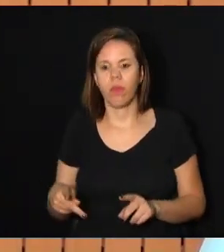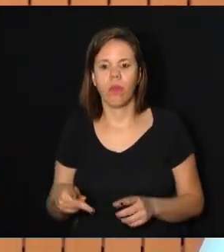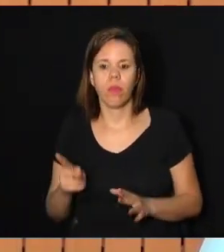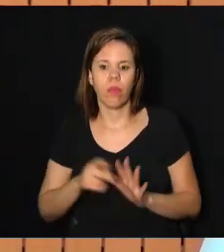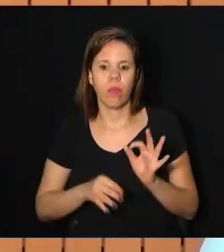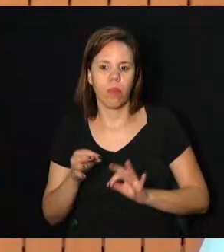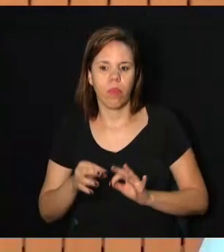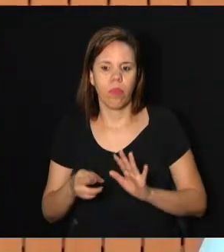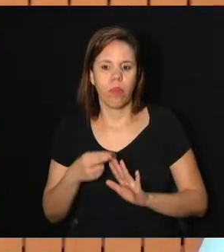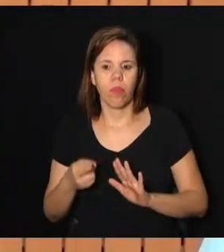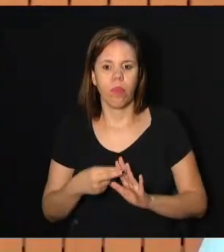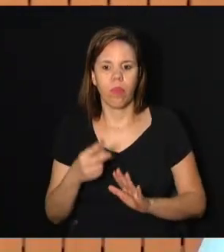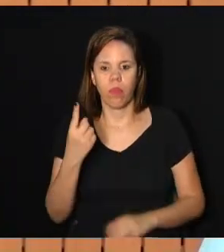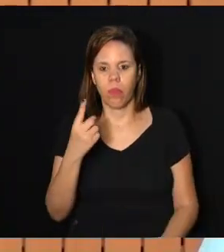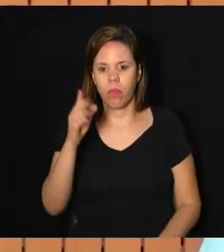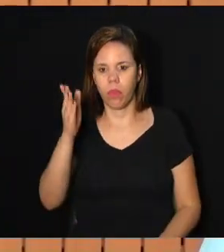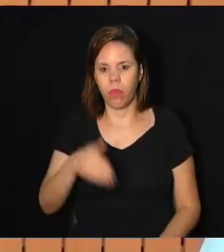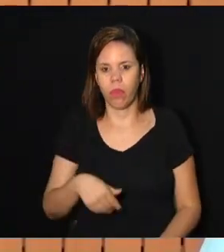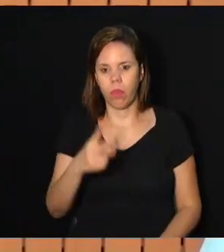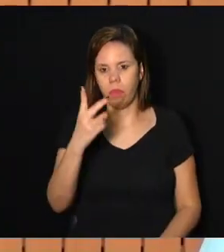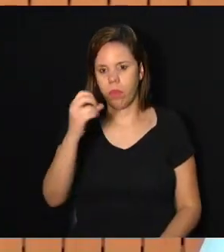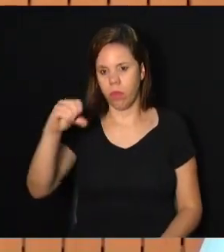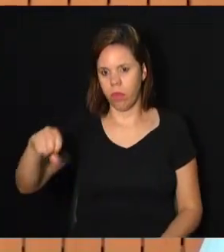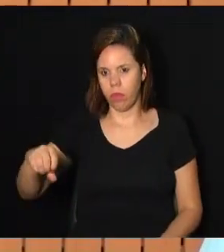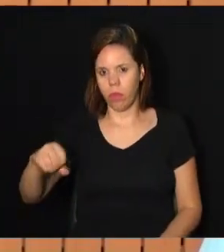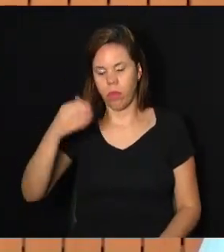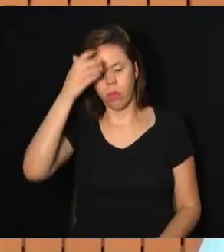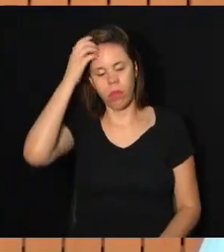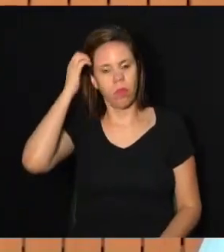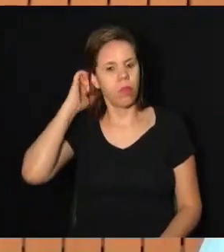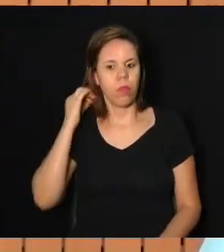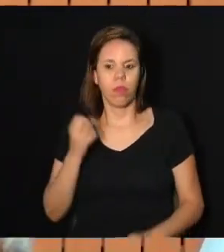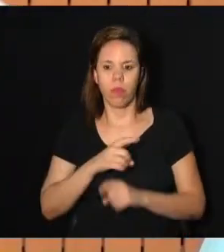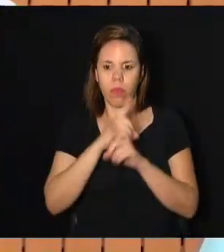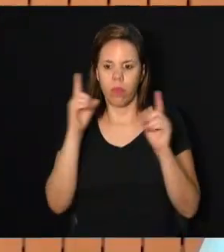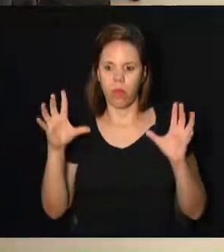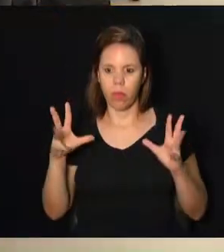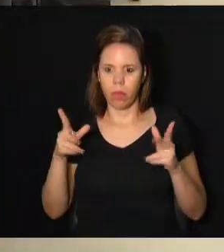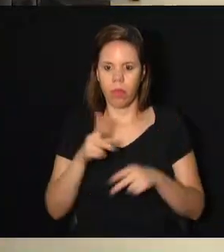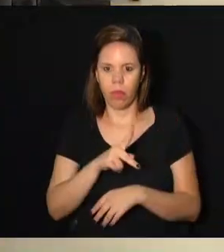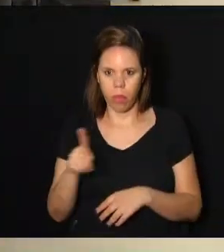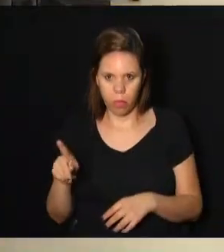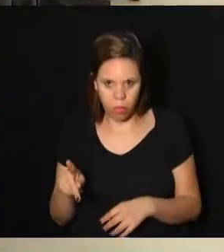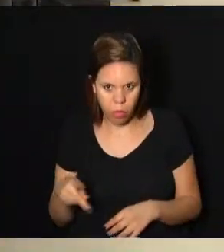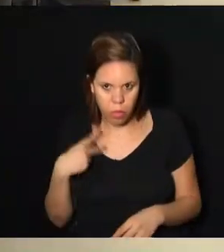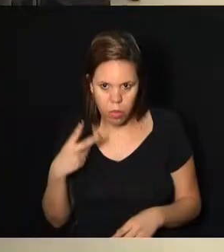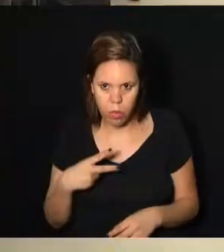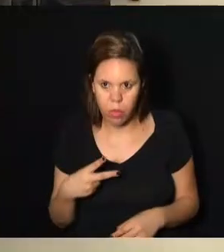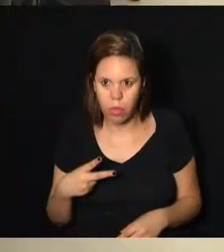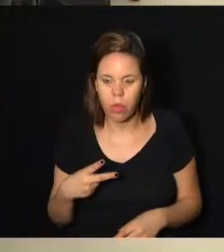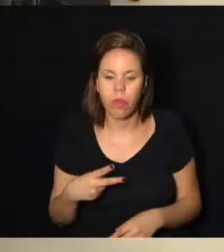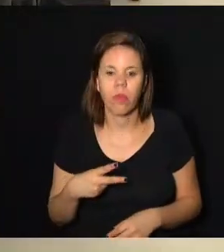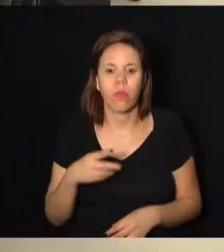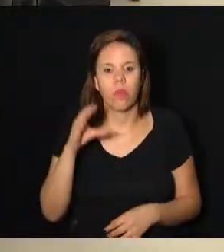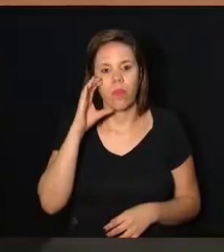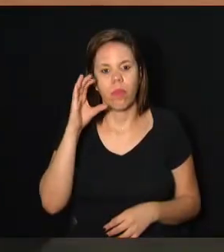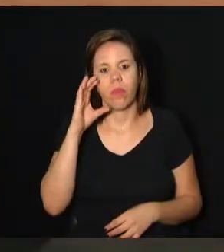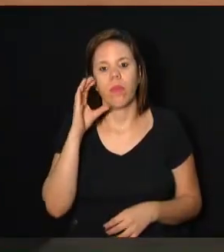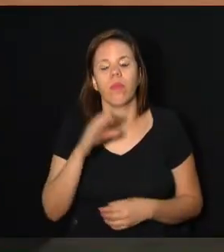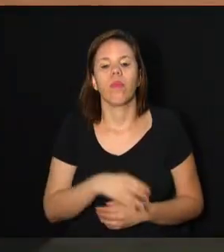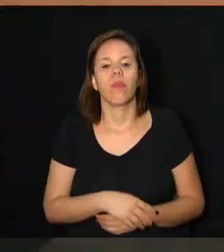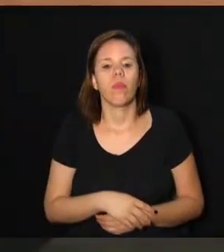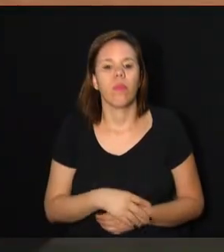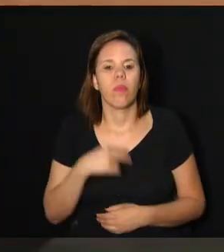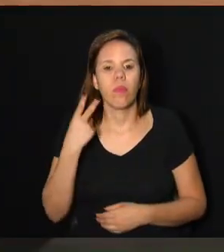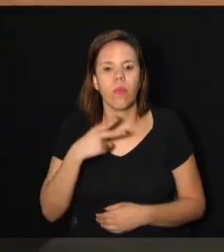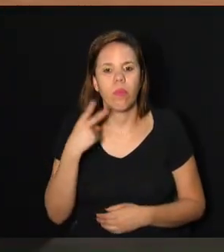projeto de resolução, que é o 1/2019. Bom dia, presidente, vereador Luiz Henrique Cirilo,